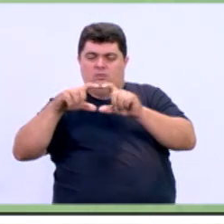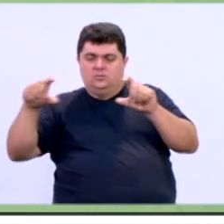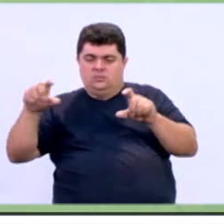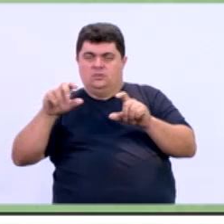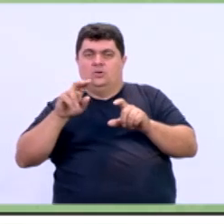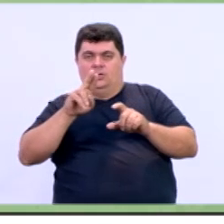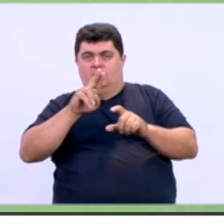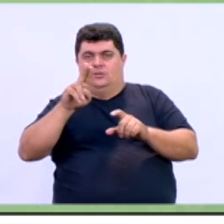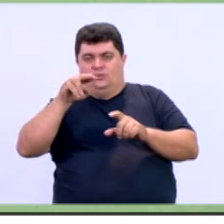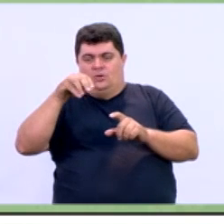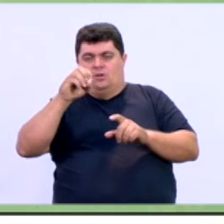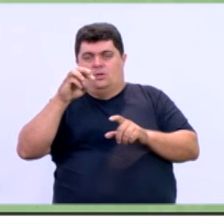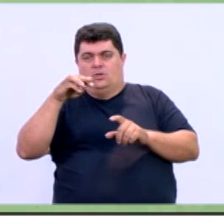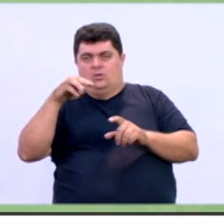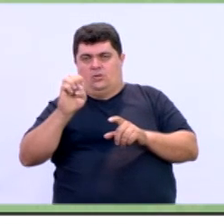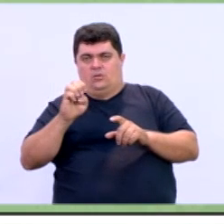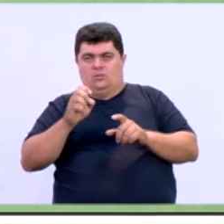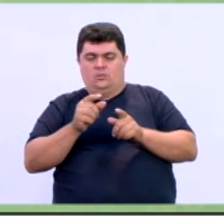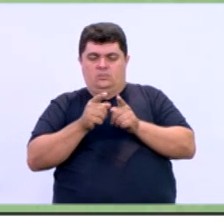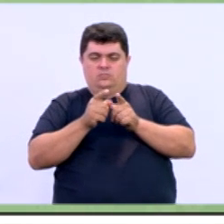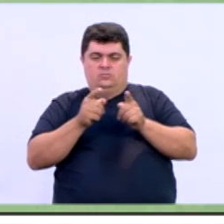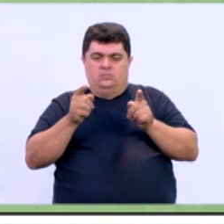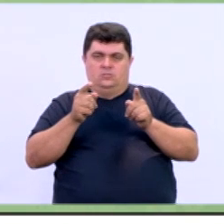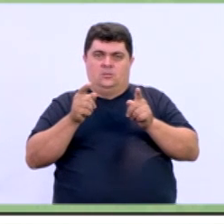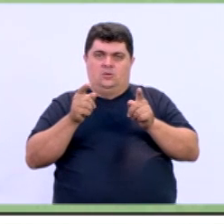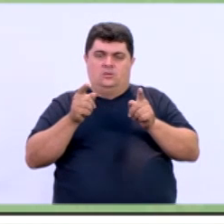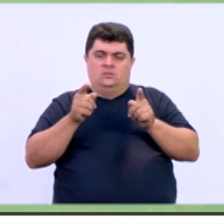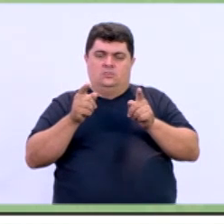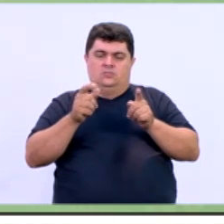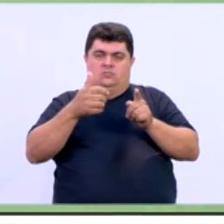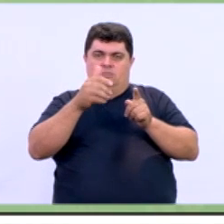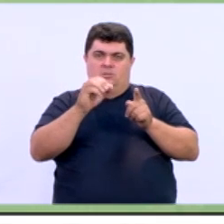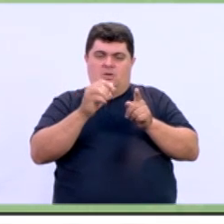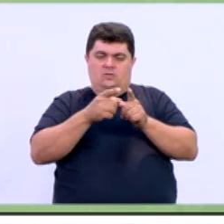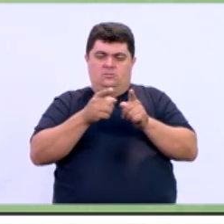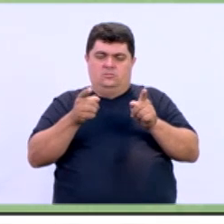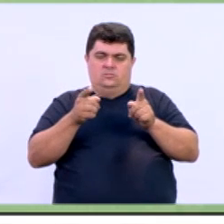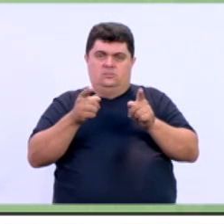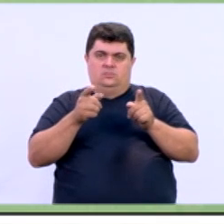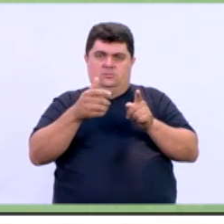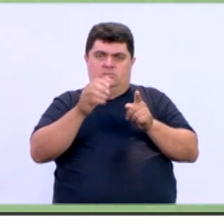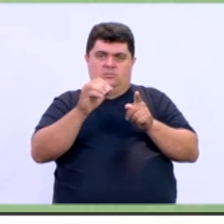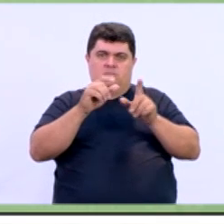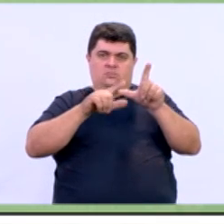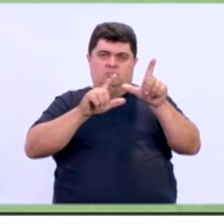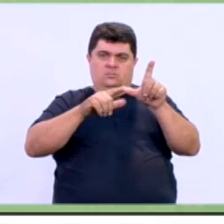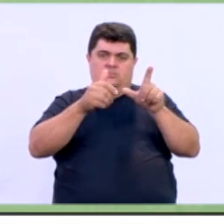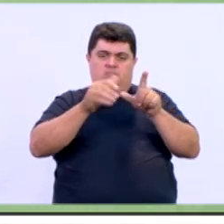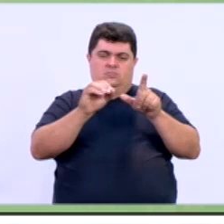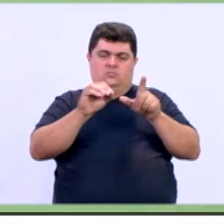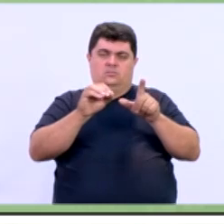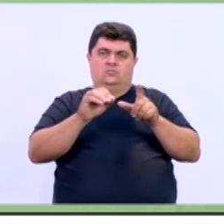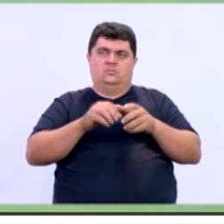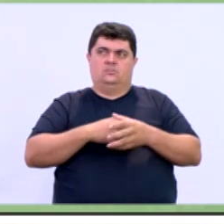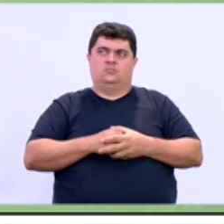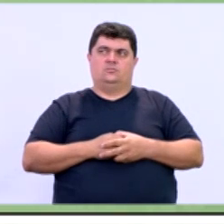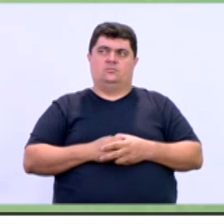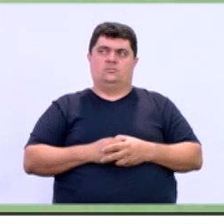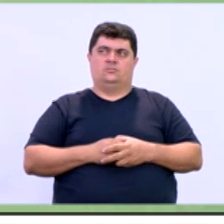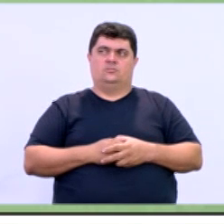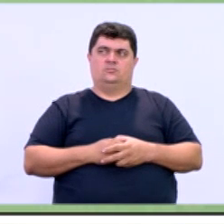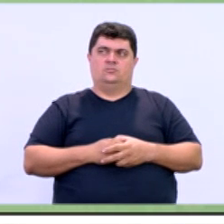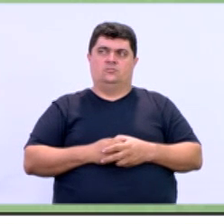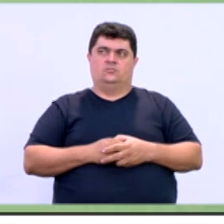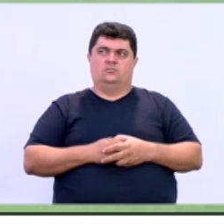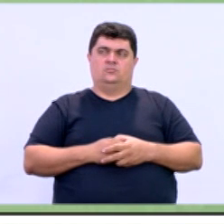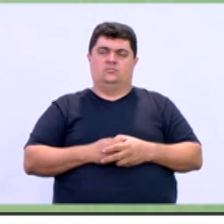10, então vai abrir um espaço de uma caixinha que eu consiga colocar 10 caracteres, 10 letras,